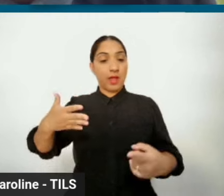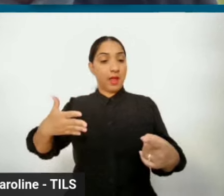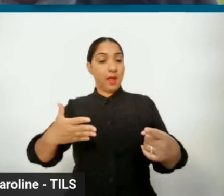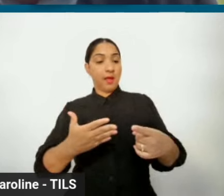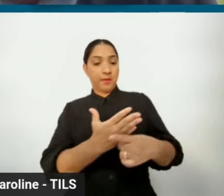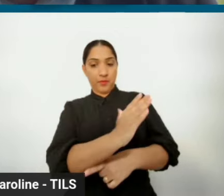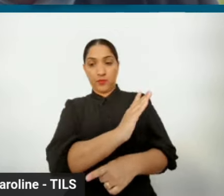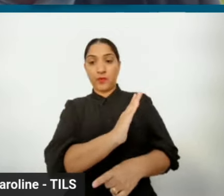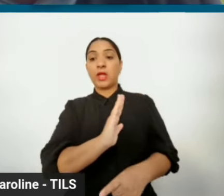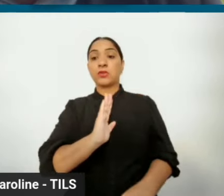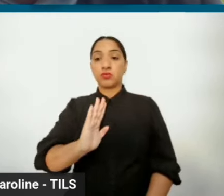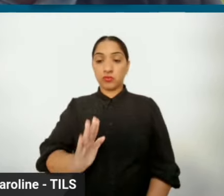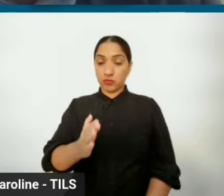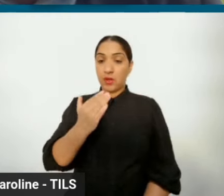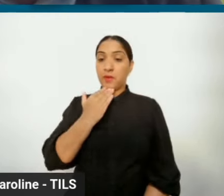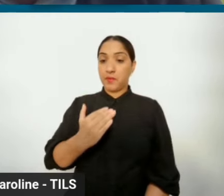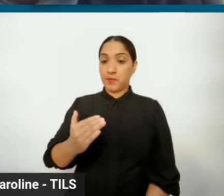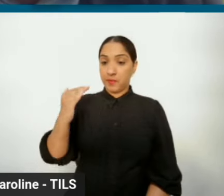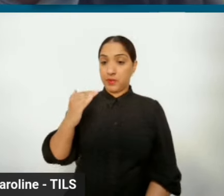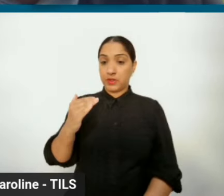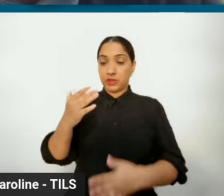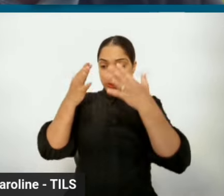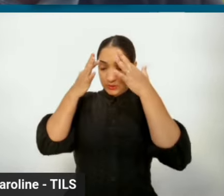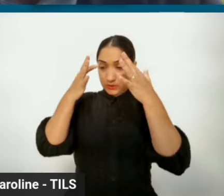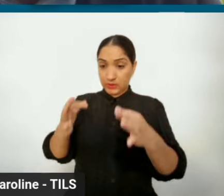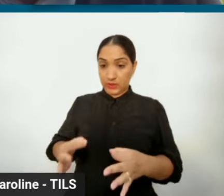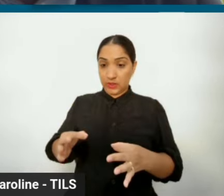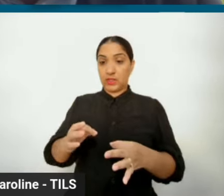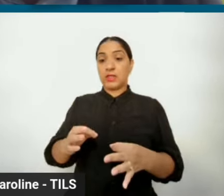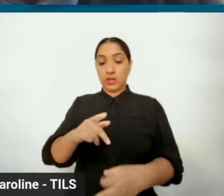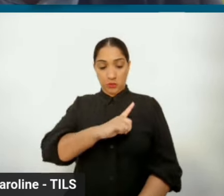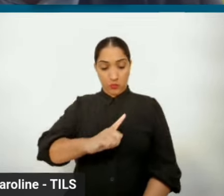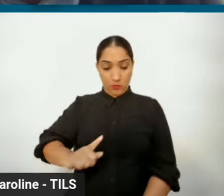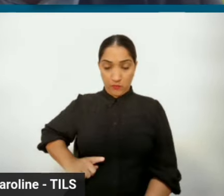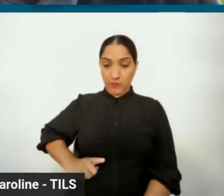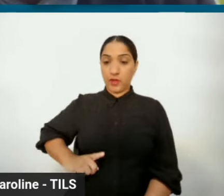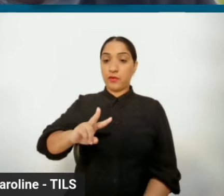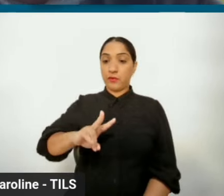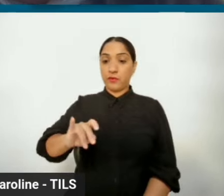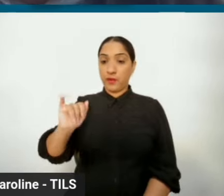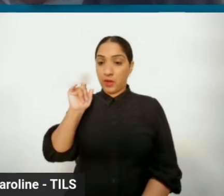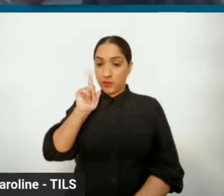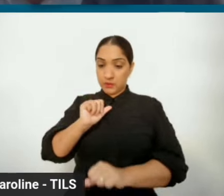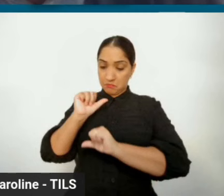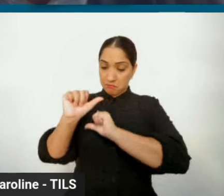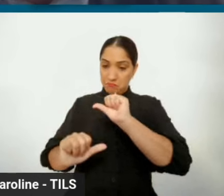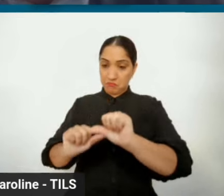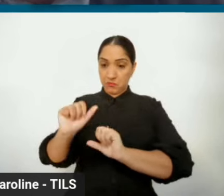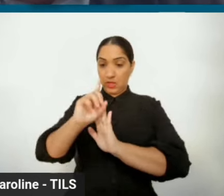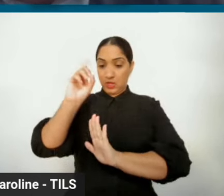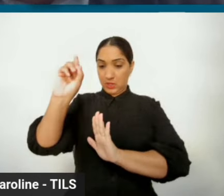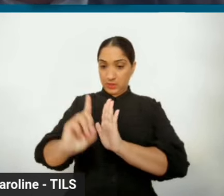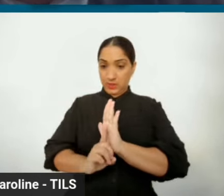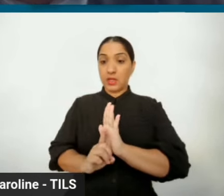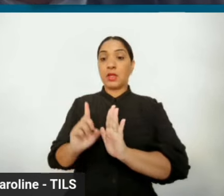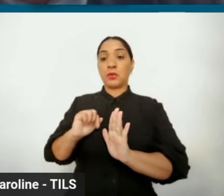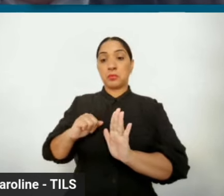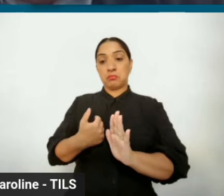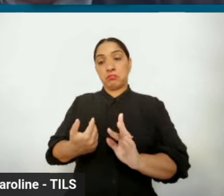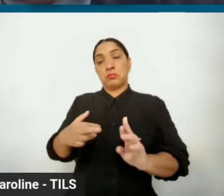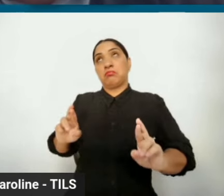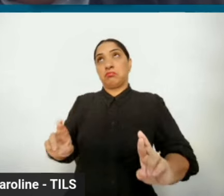ter a certeza de que o governo, assim que possível, editará o decreto necessário para